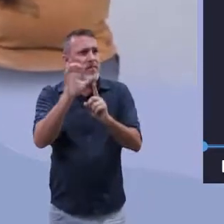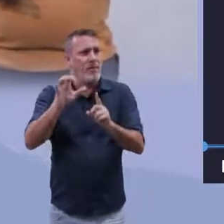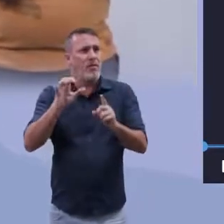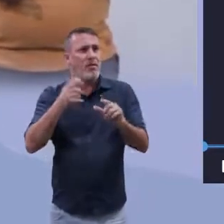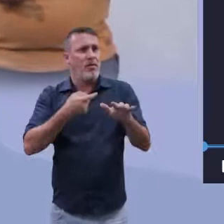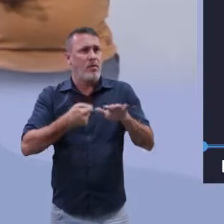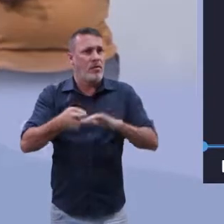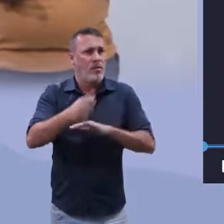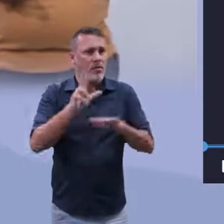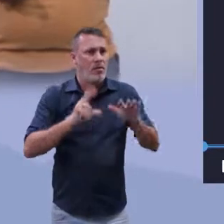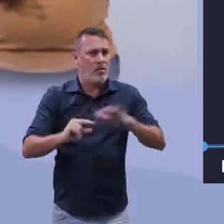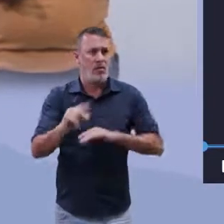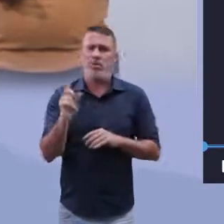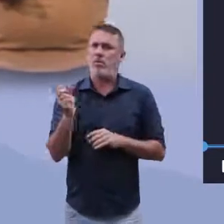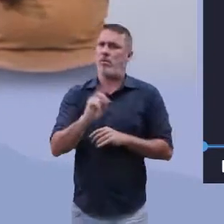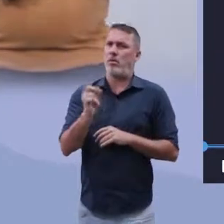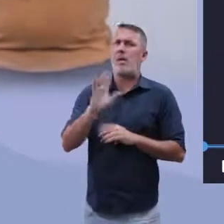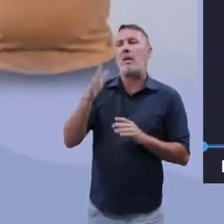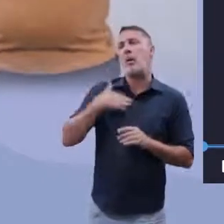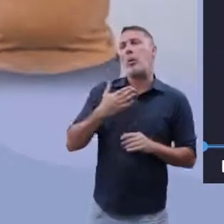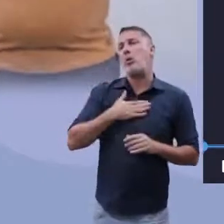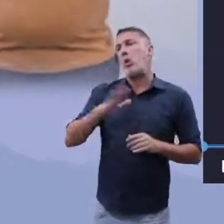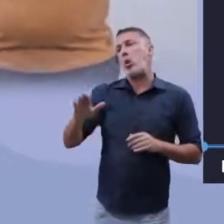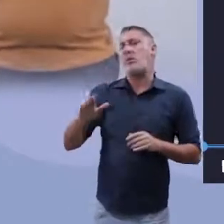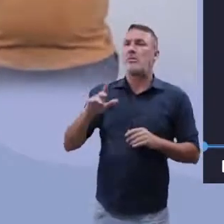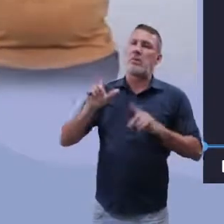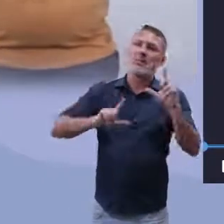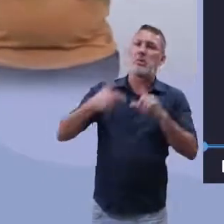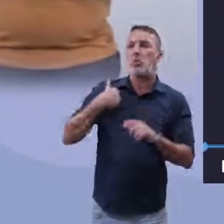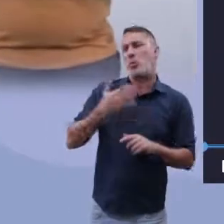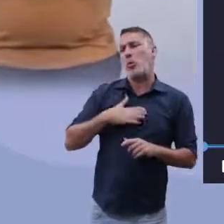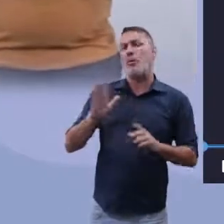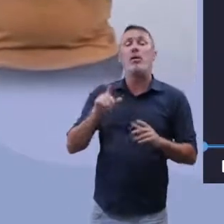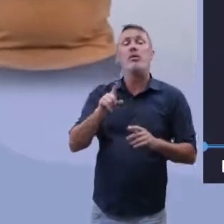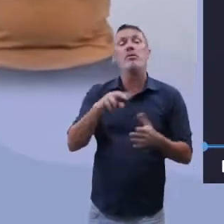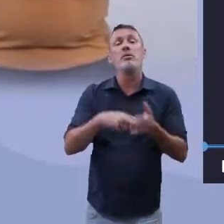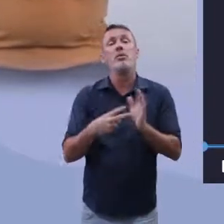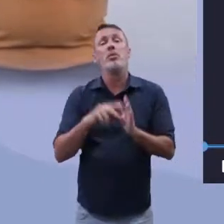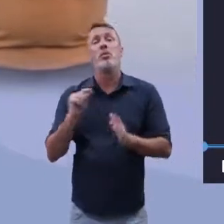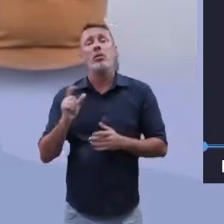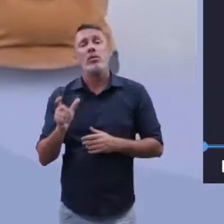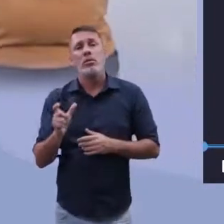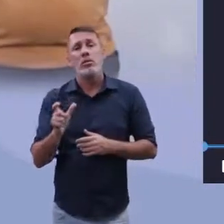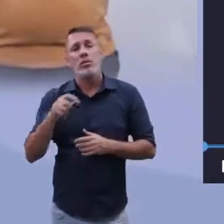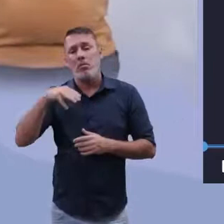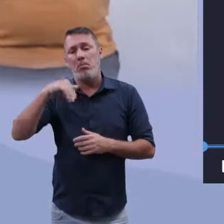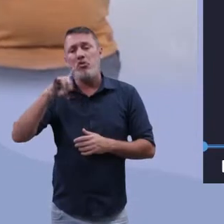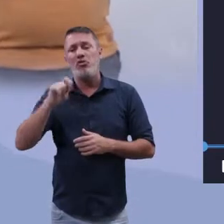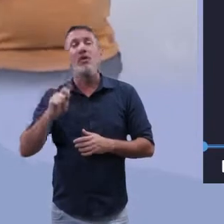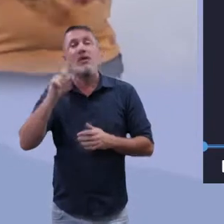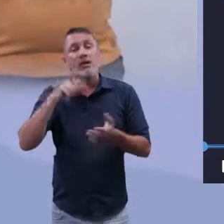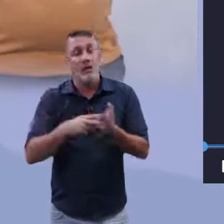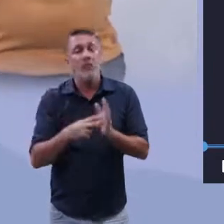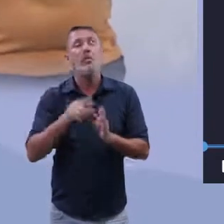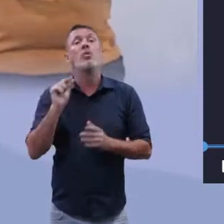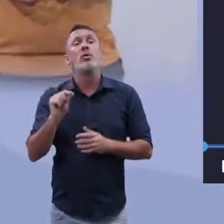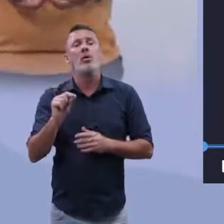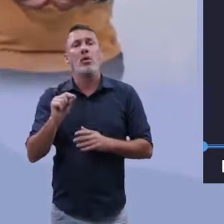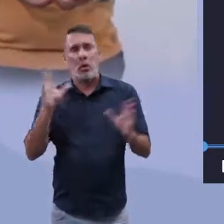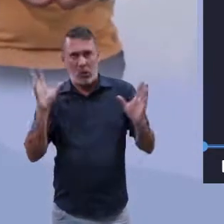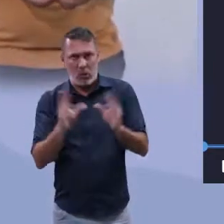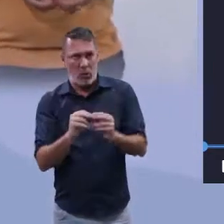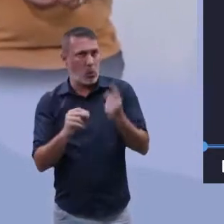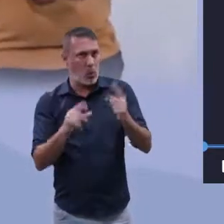fake news? Não, tome muito cuidado quando você tem, mas eu não gosto da mídia. O que é mídia para você? O que significa falar em